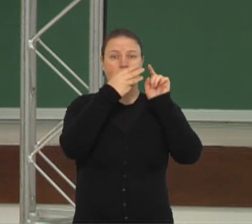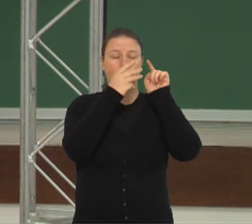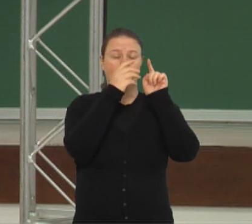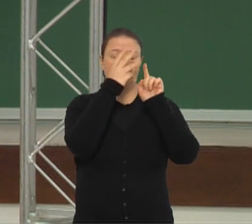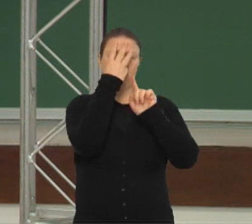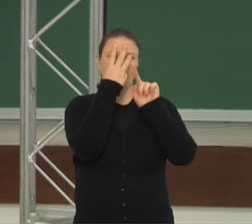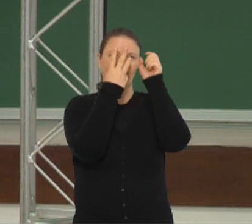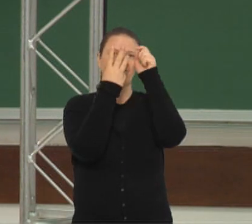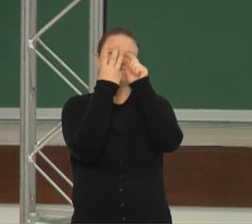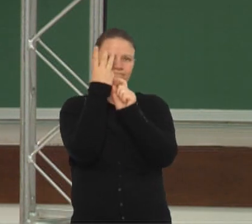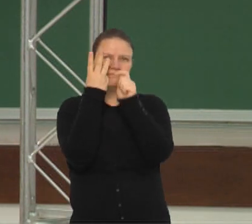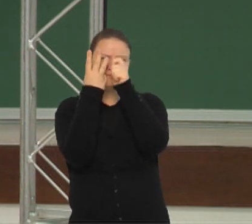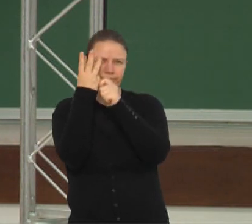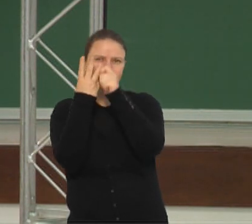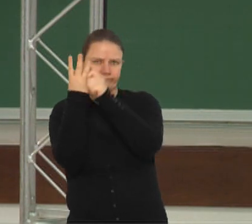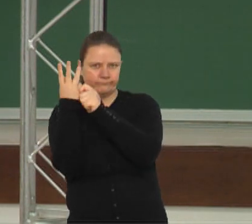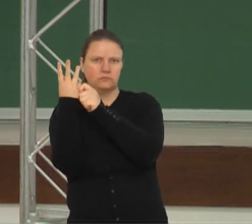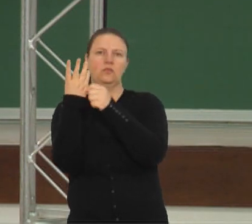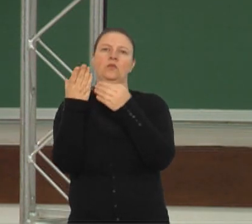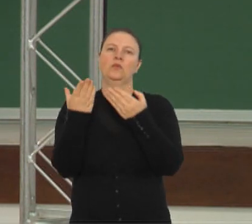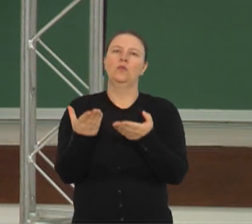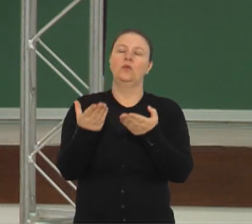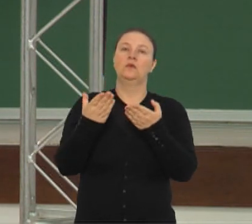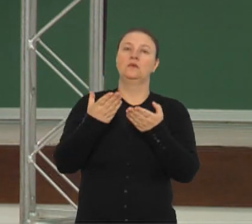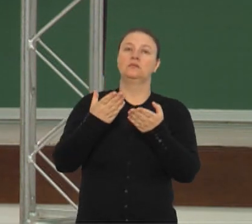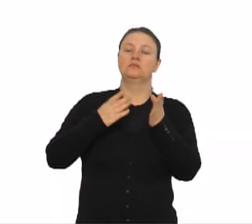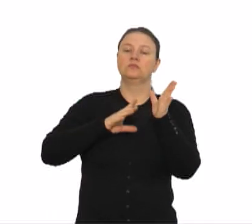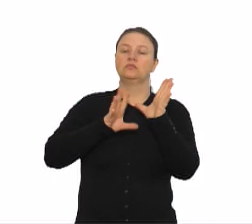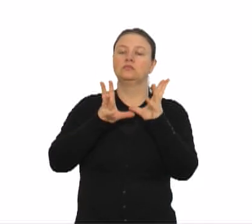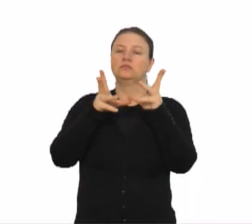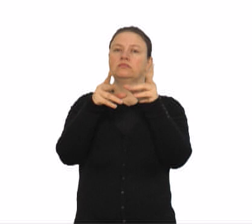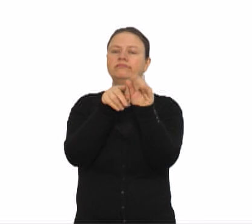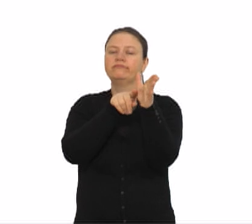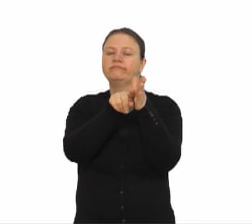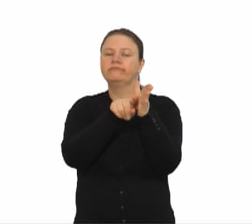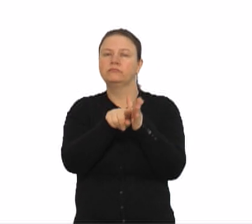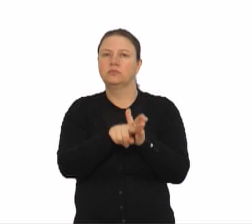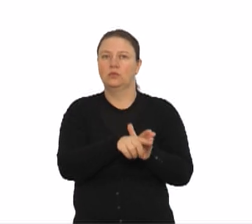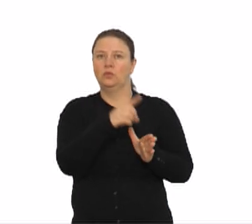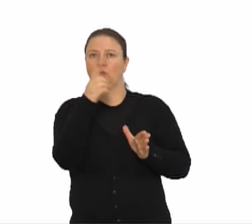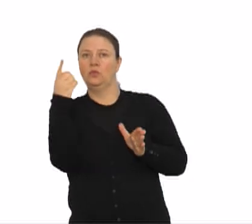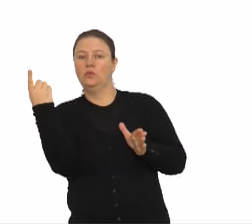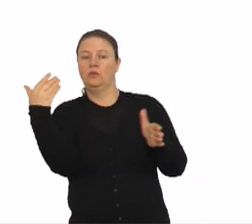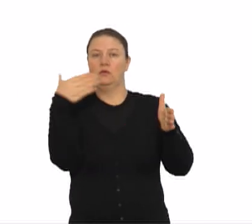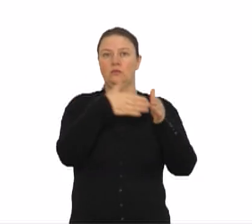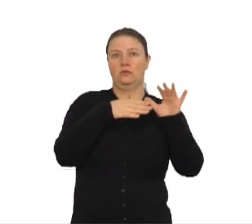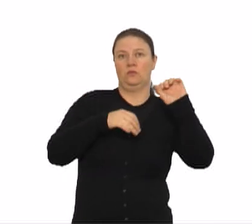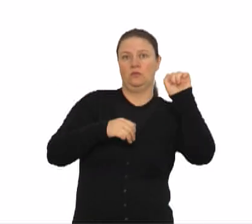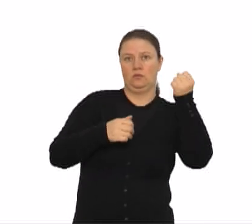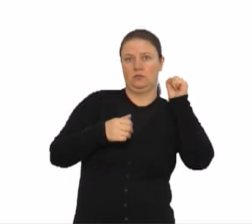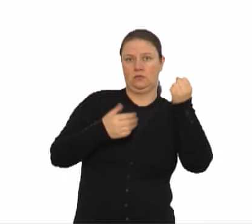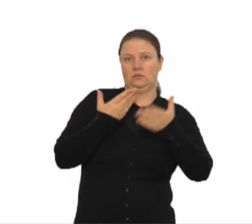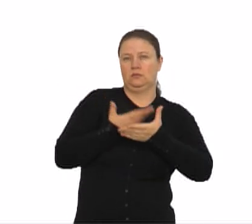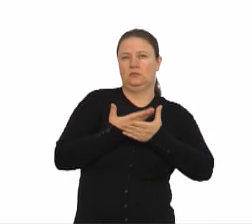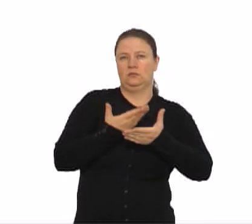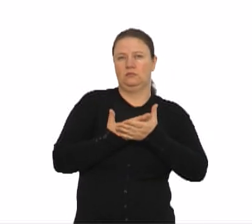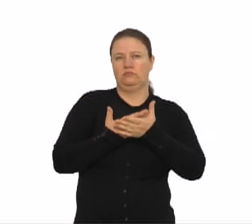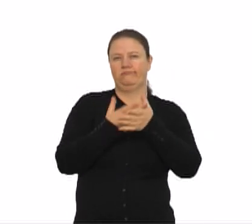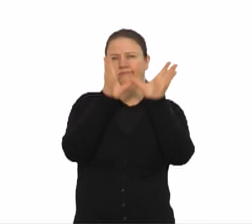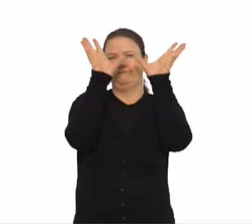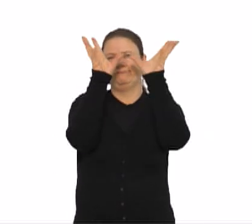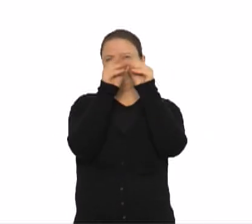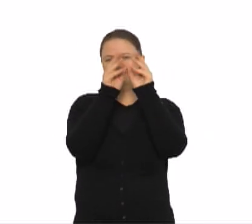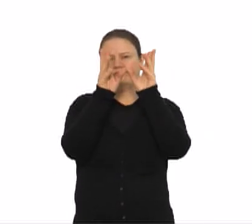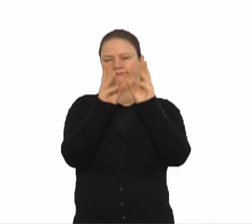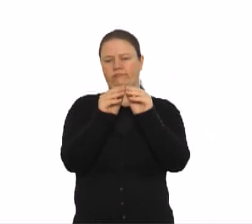rever todas as questões da aula 1 até a aula 8. Vamos então revisar